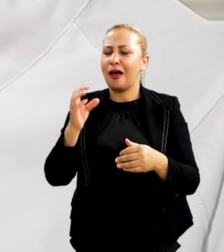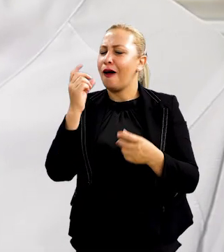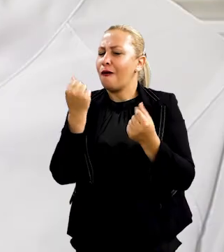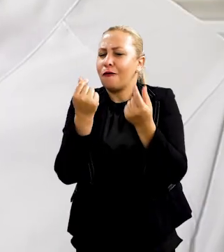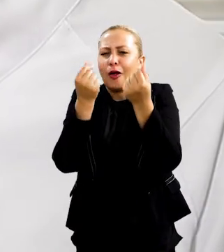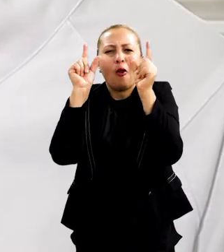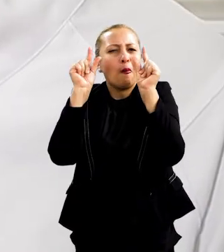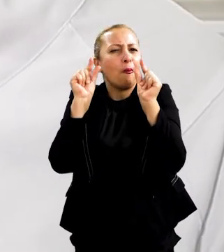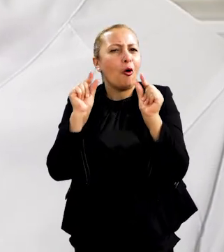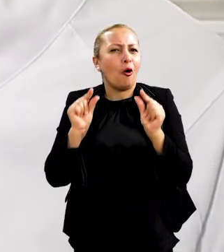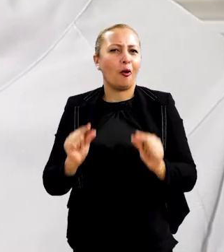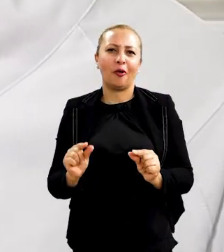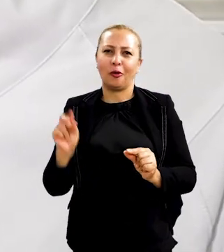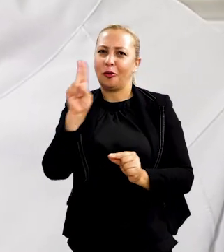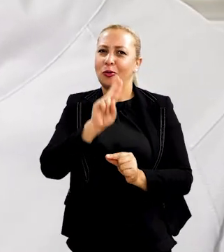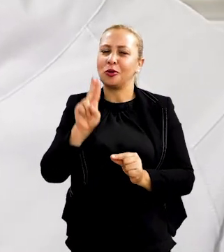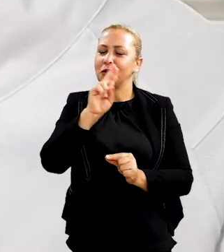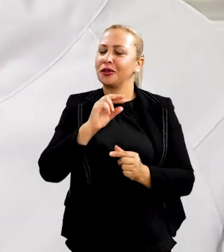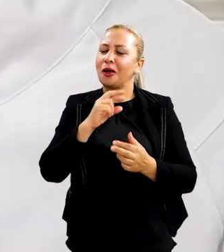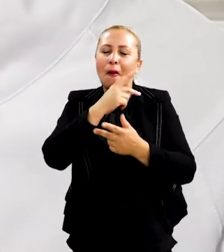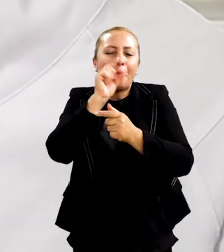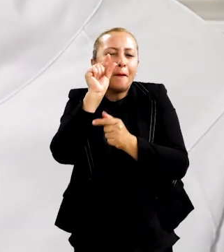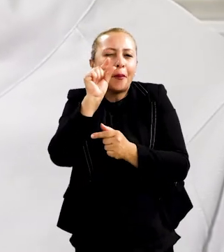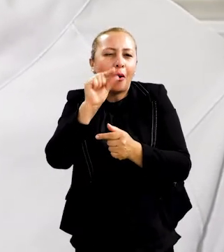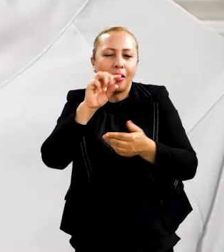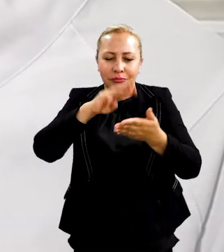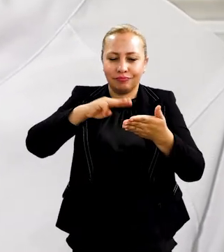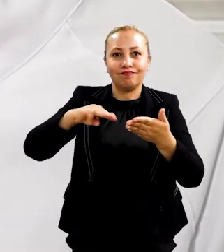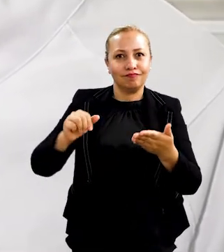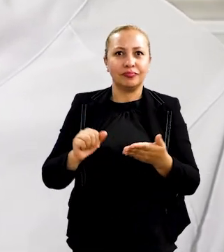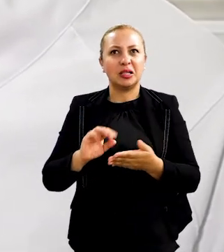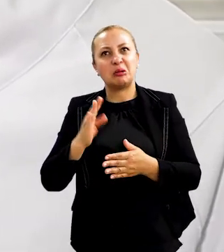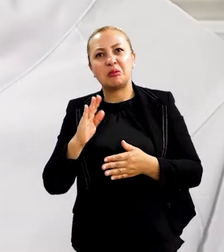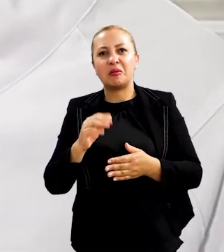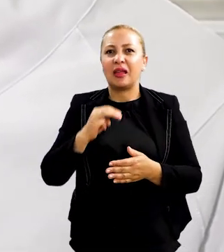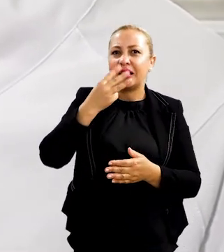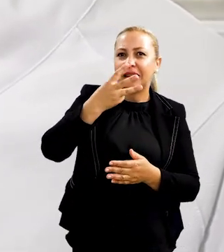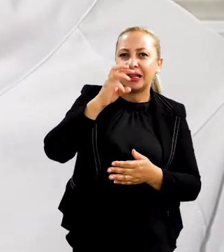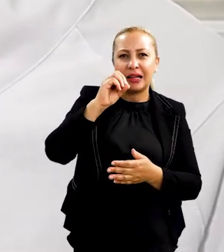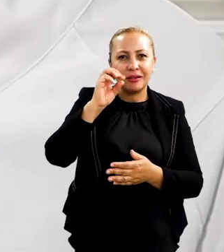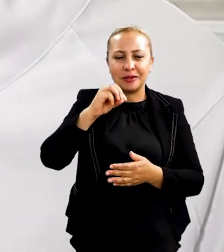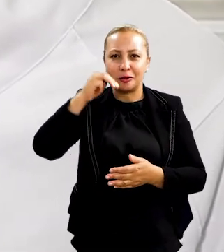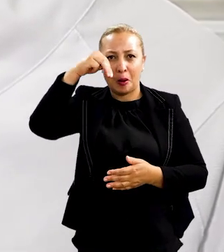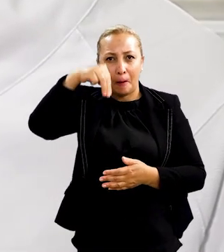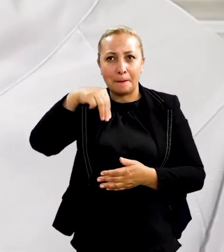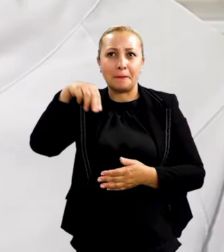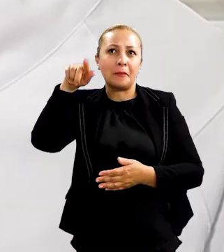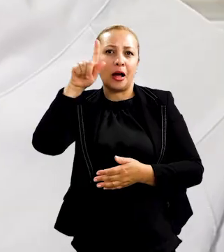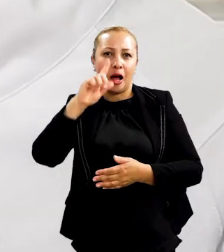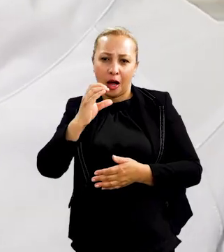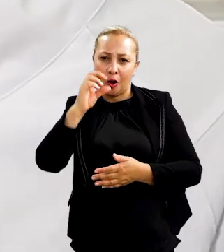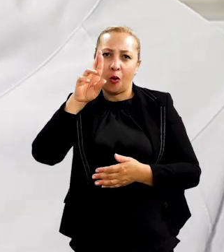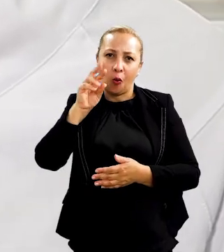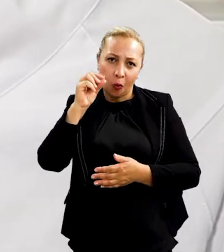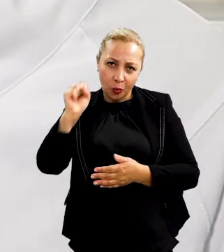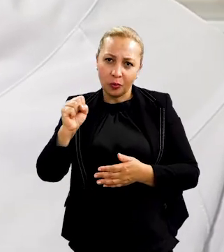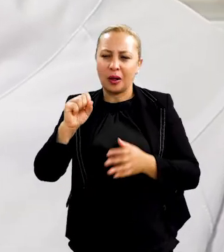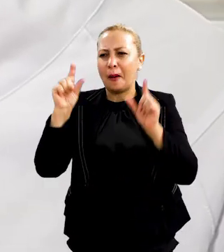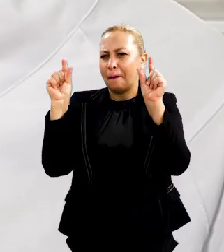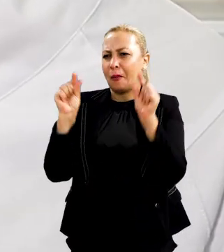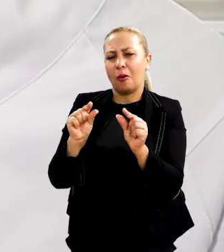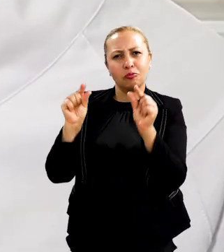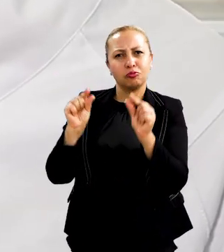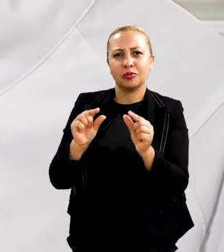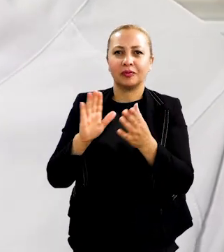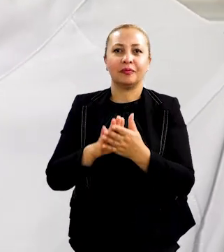relativamente barato, utiliza pouco material, poucos reagentes, a gente vai ter aí cerca de 300 microlitros, então é um volume irrisório, basicamente,